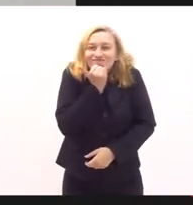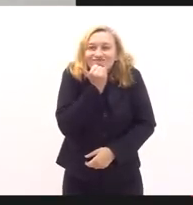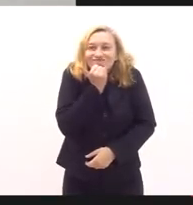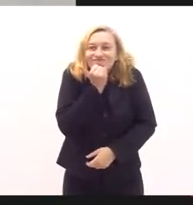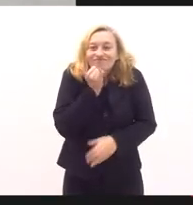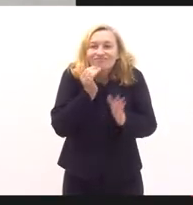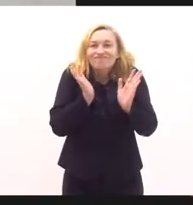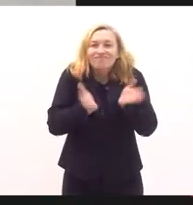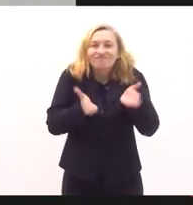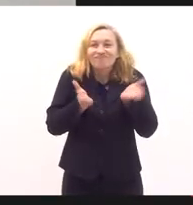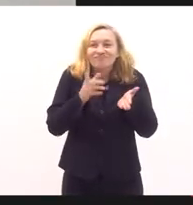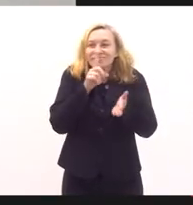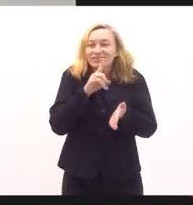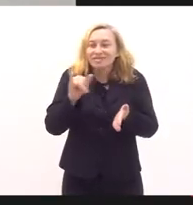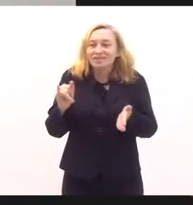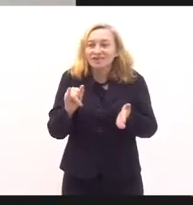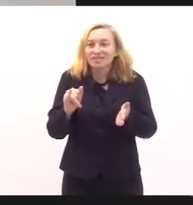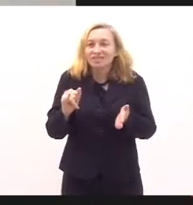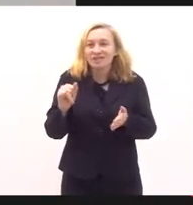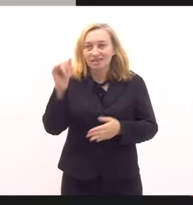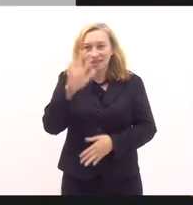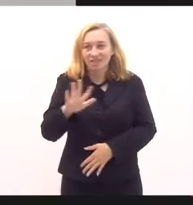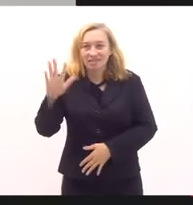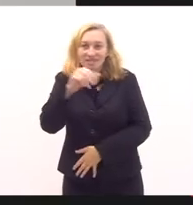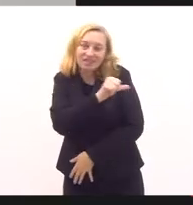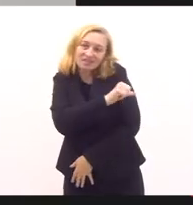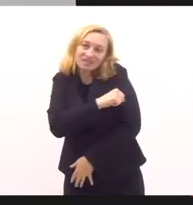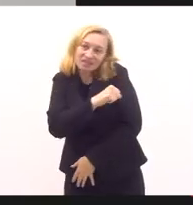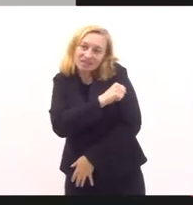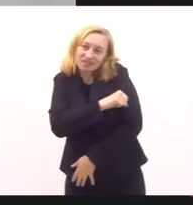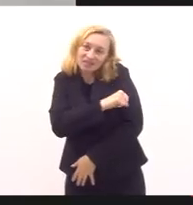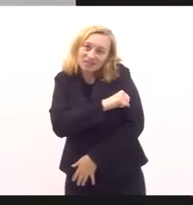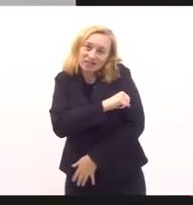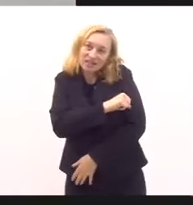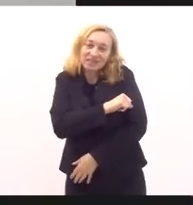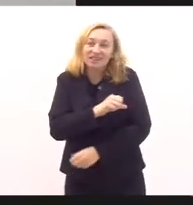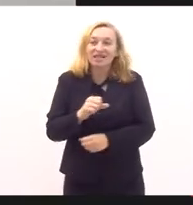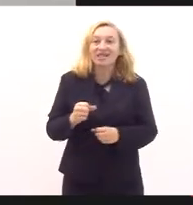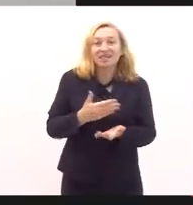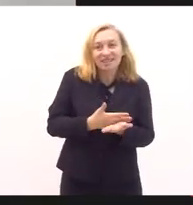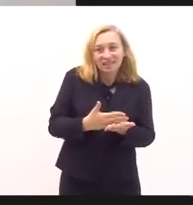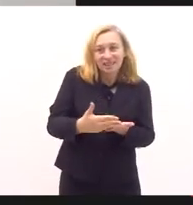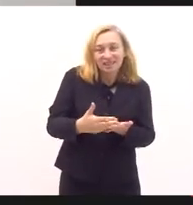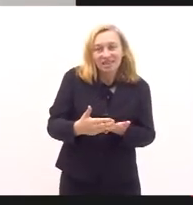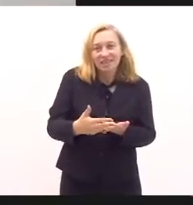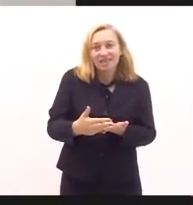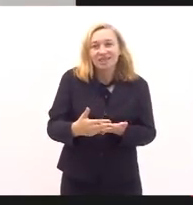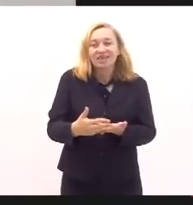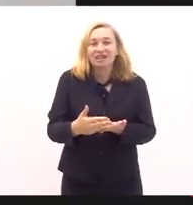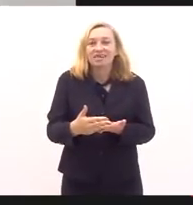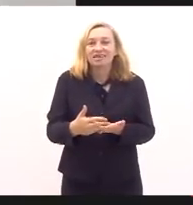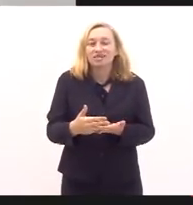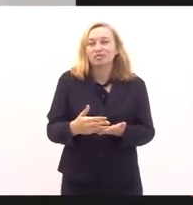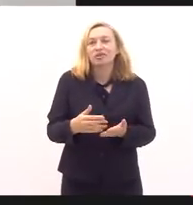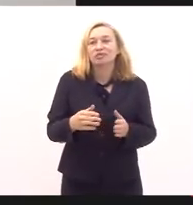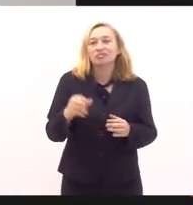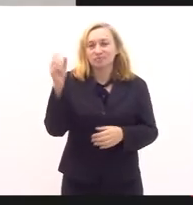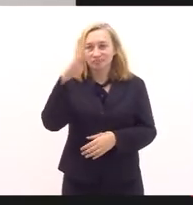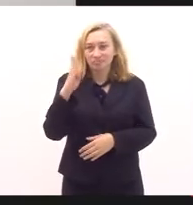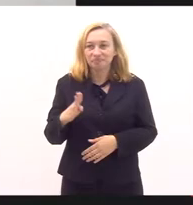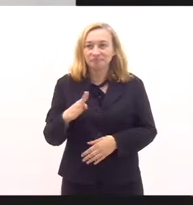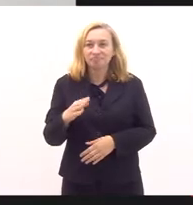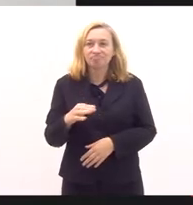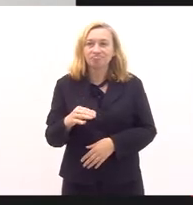é o Dia Nacional dos Enfermeiros. Estamos iniciando a Semana Brasileira de Enfermagem, mas não